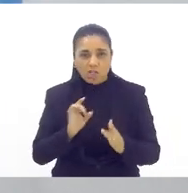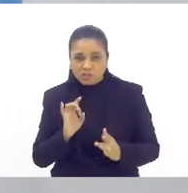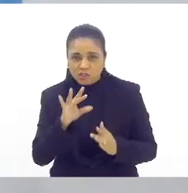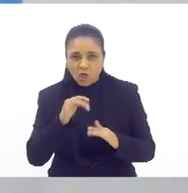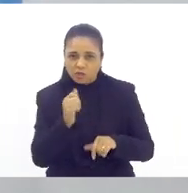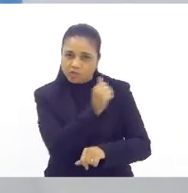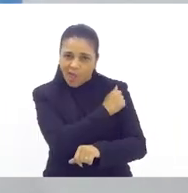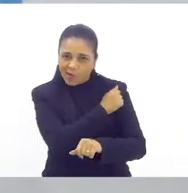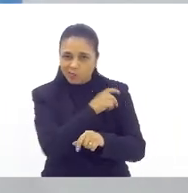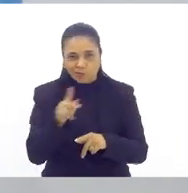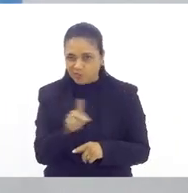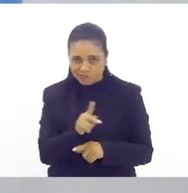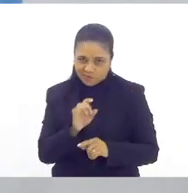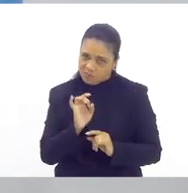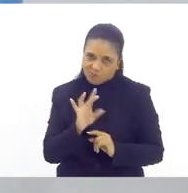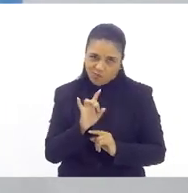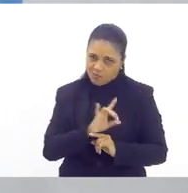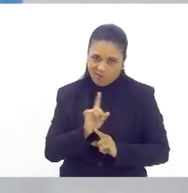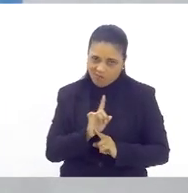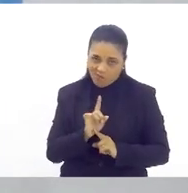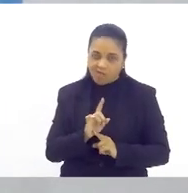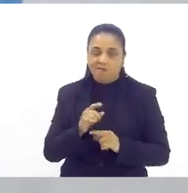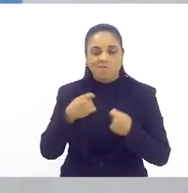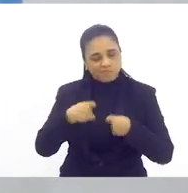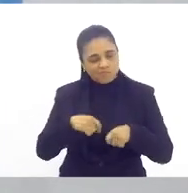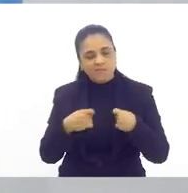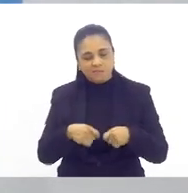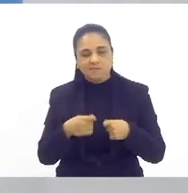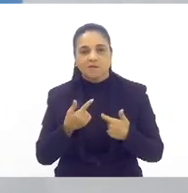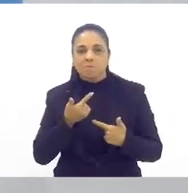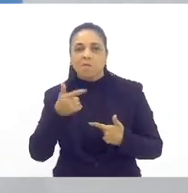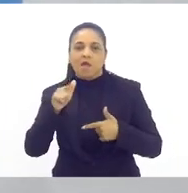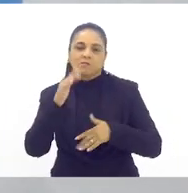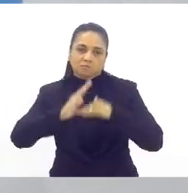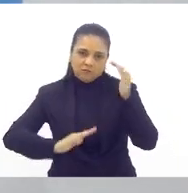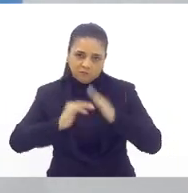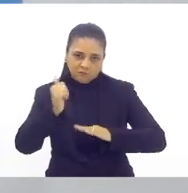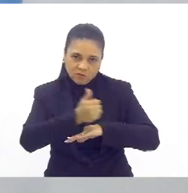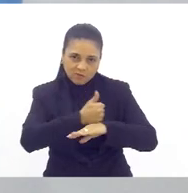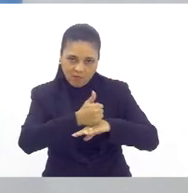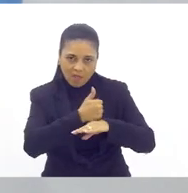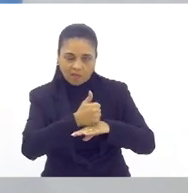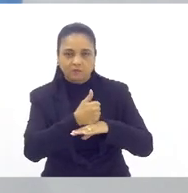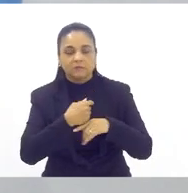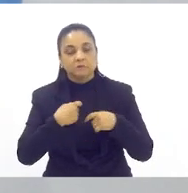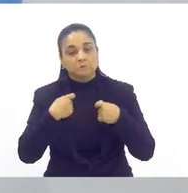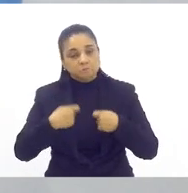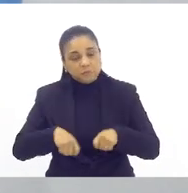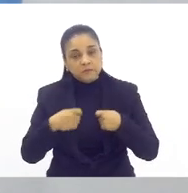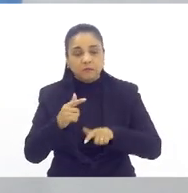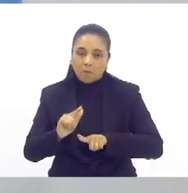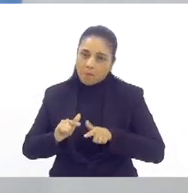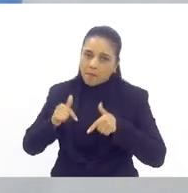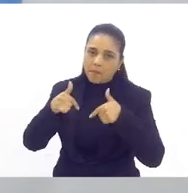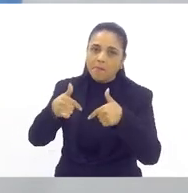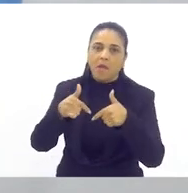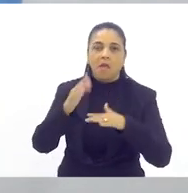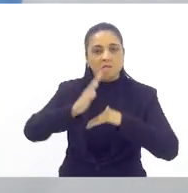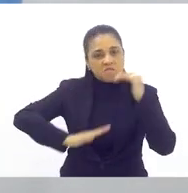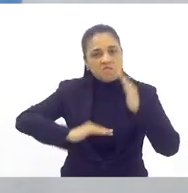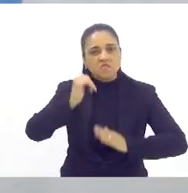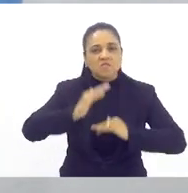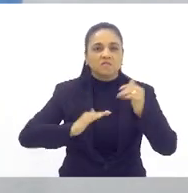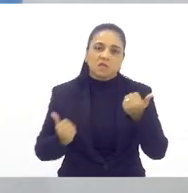é de professores e professores só com muitas aspas né e alunos e alunos a gente precisa para o bom funcionamento de profissionais